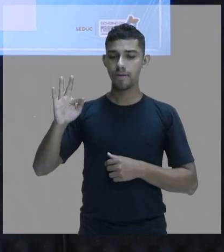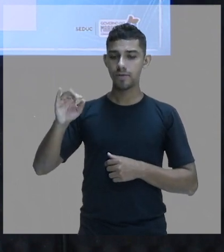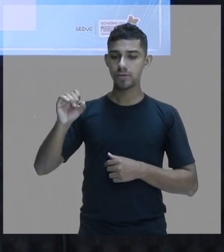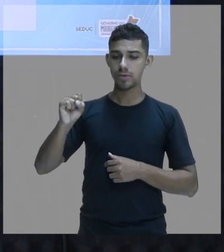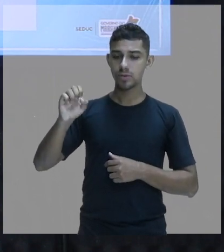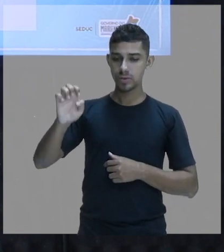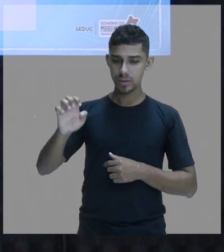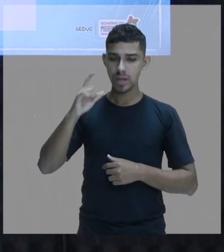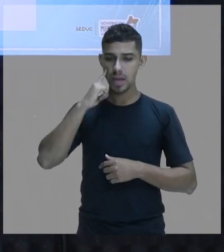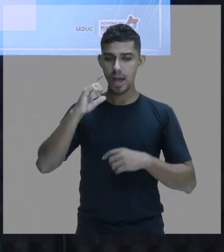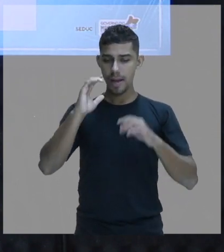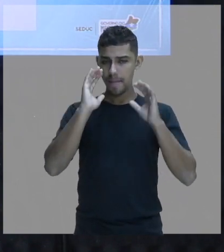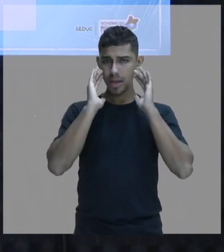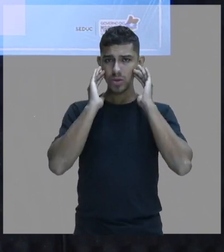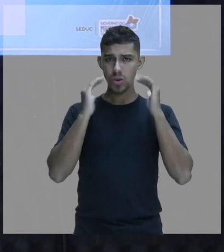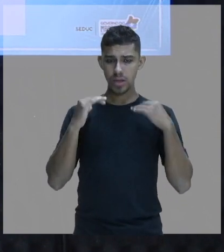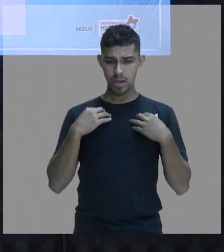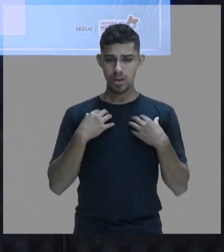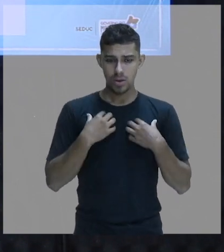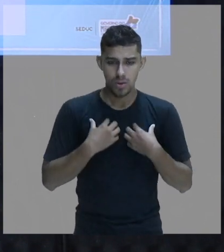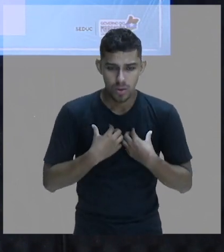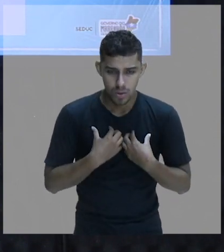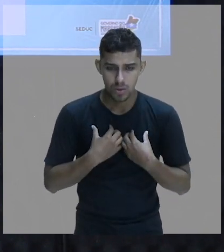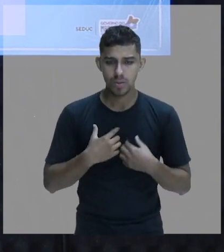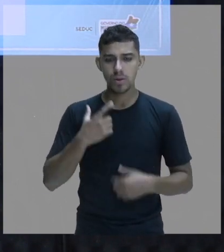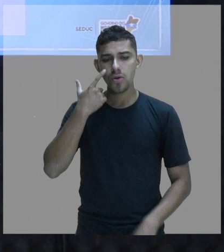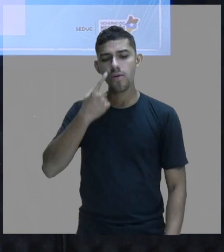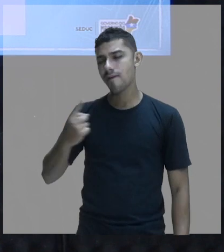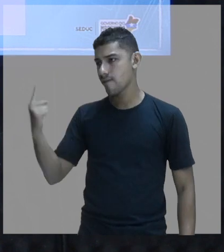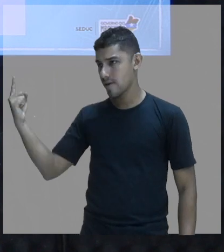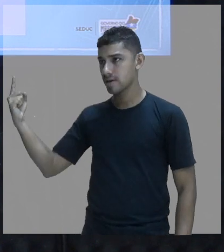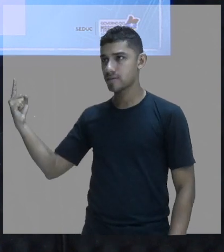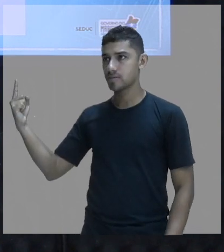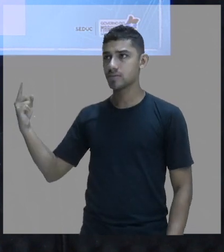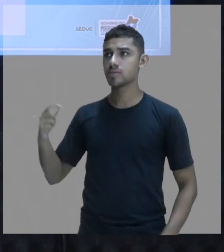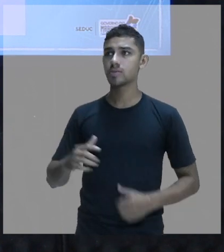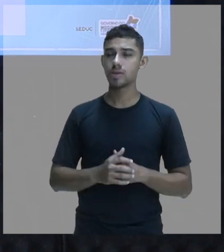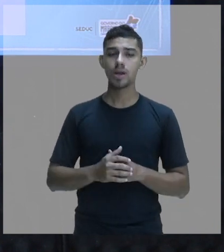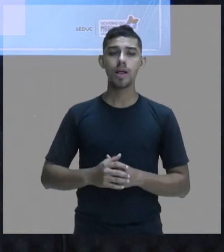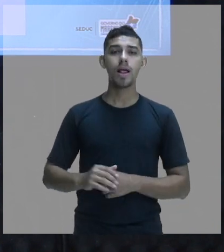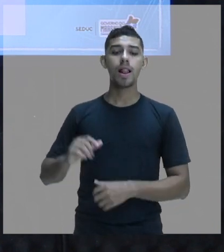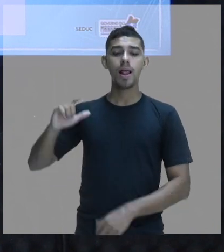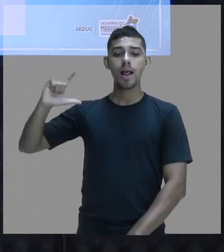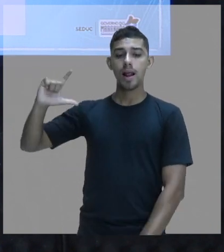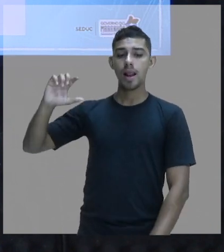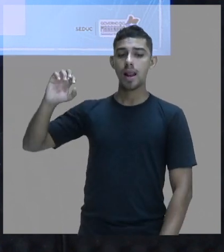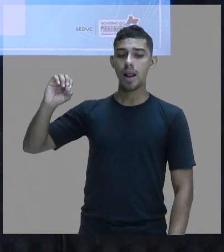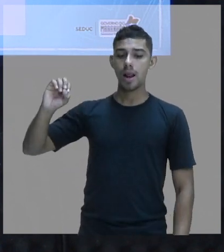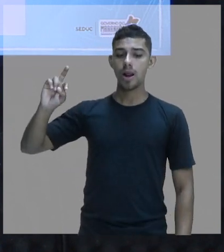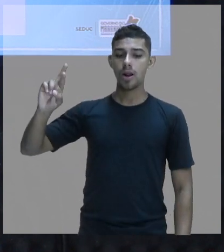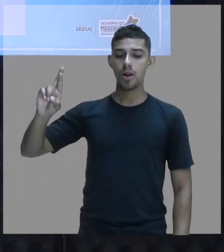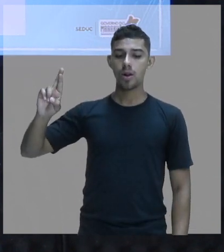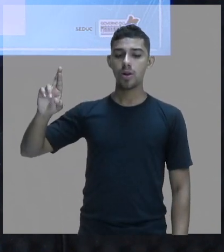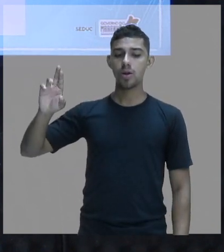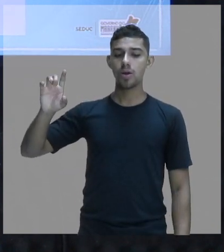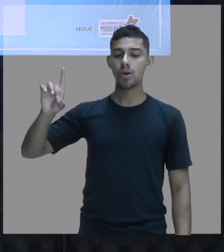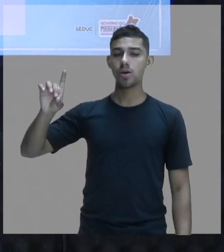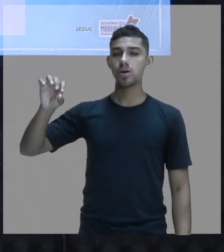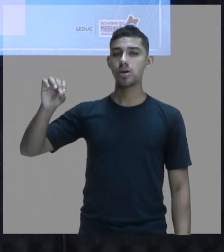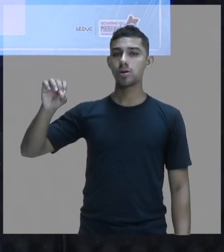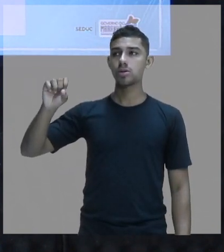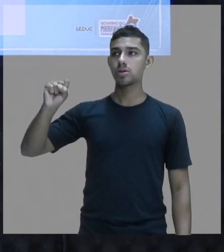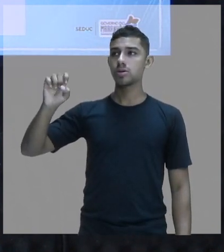pessoa que é corcunda, tá certo? Aqui, nós temos aqui a lordose. Tá aqui, ó. Perceba aqui,